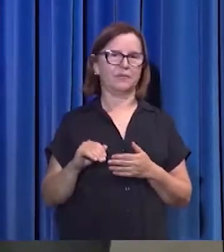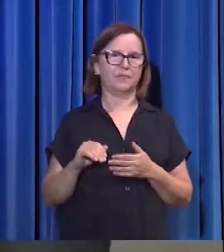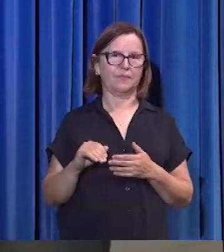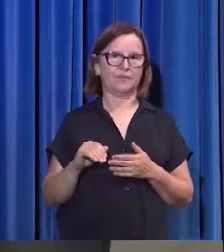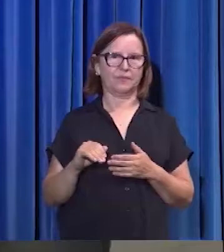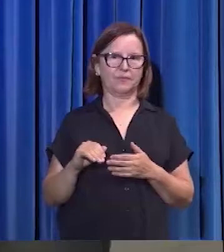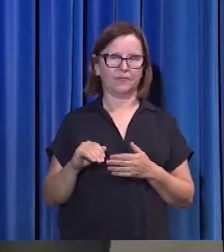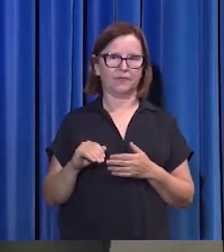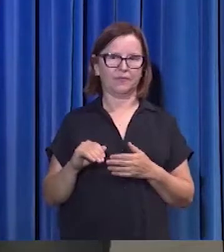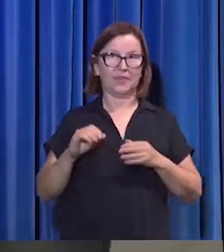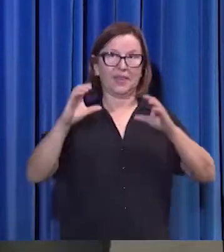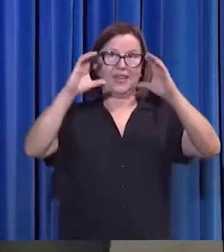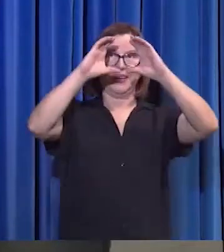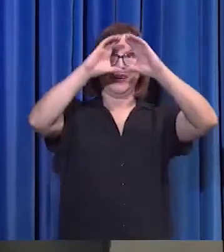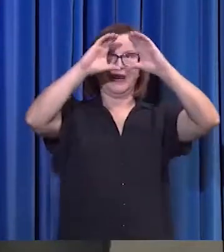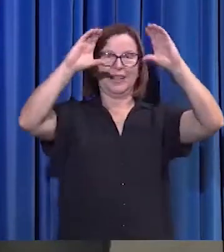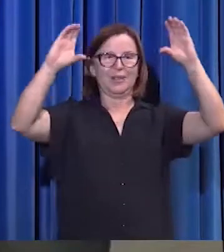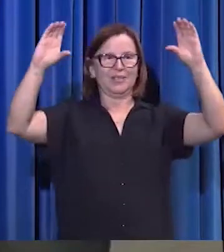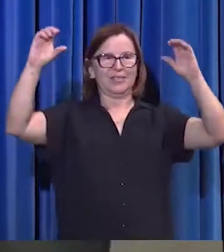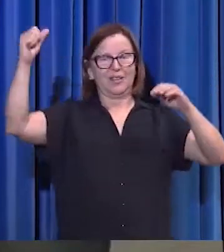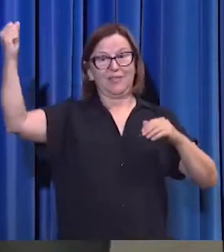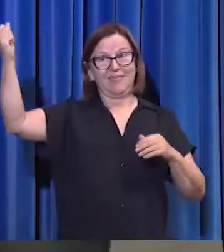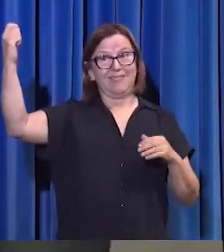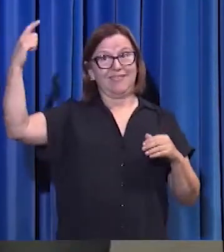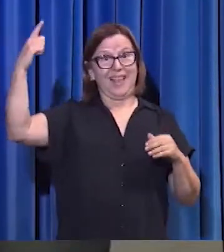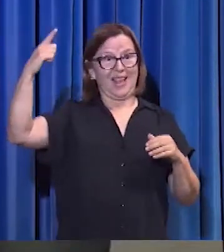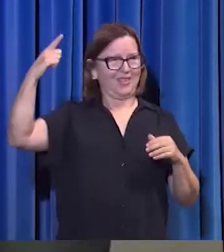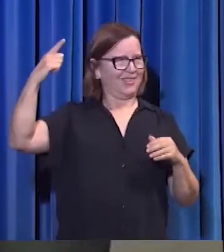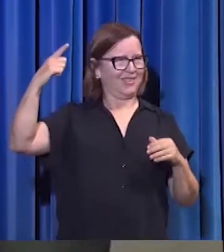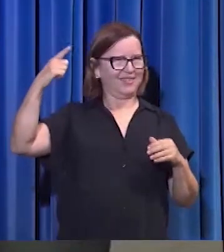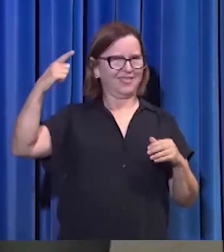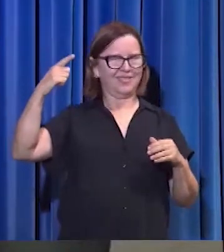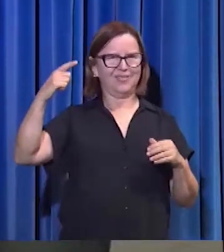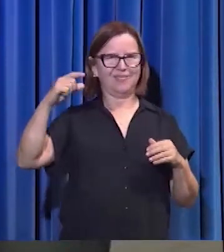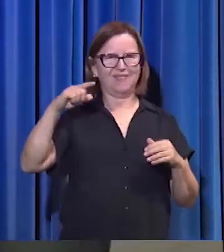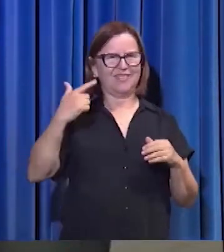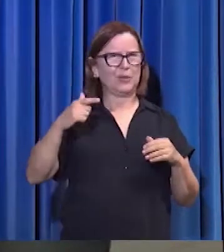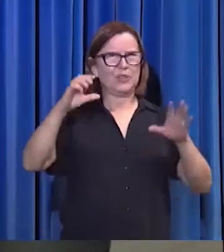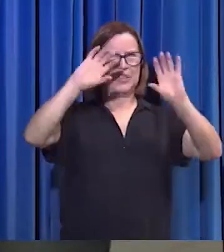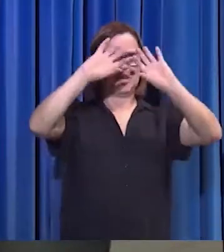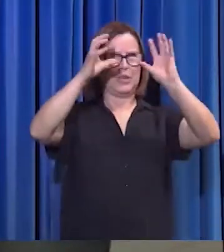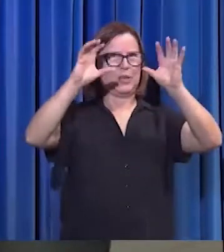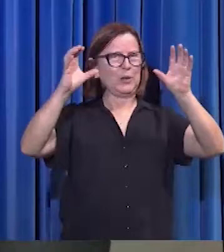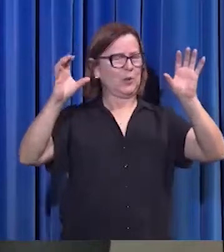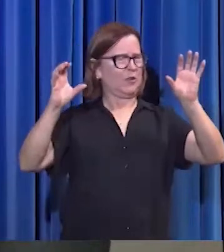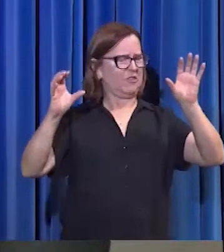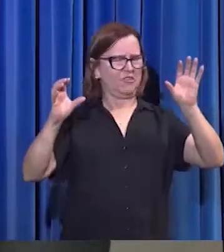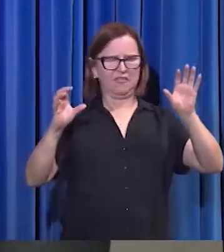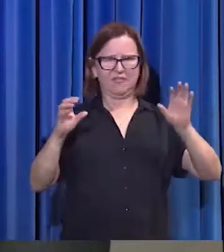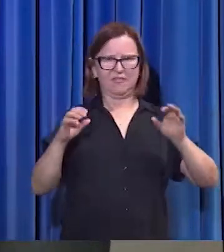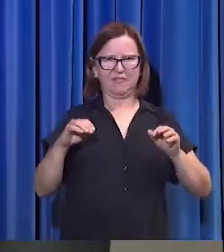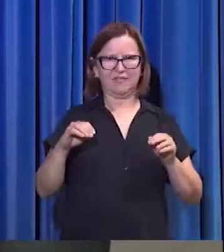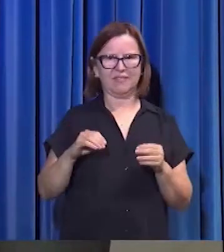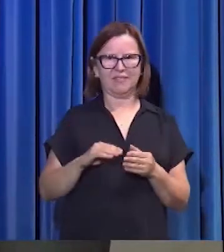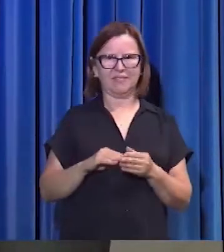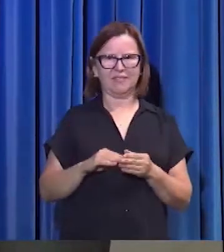encimado por um céu azul, sem nuvens, brancas, como algodão.